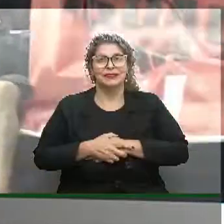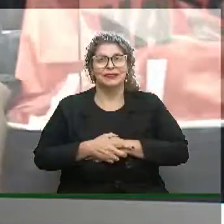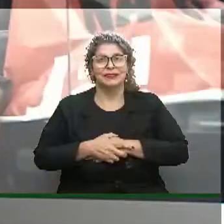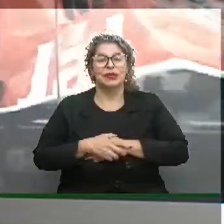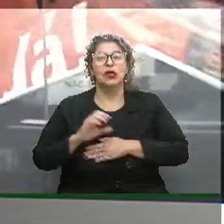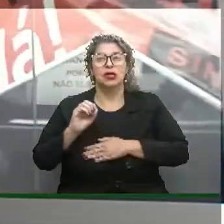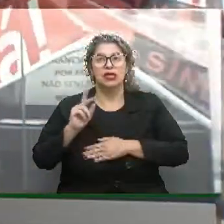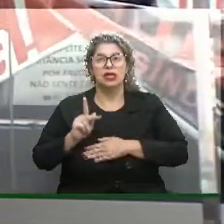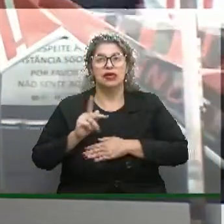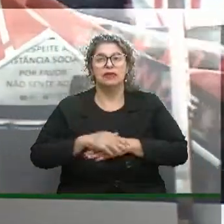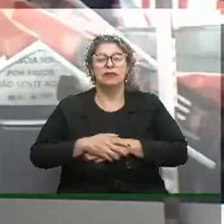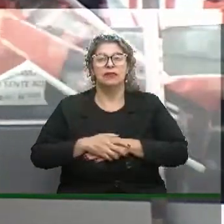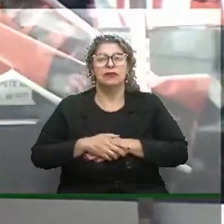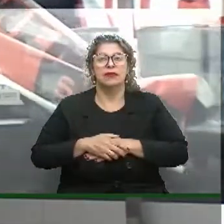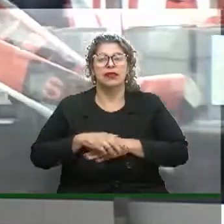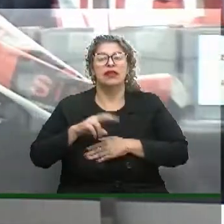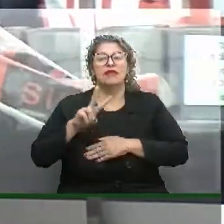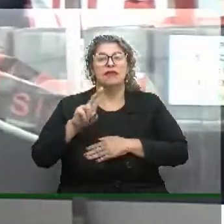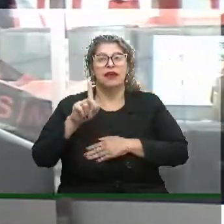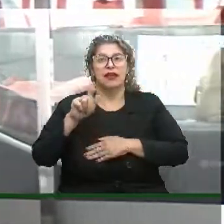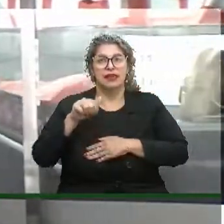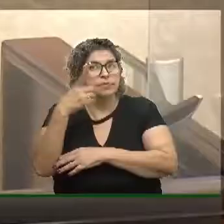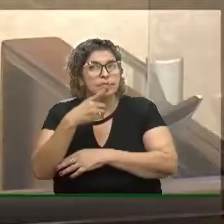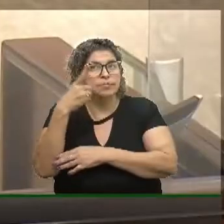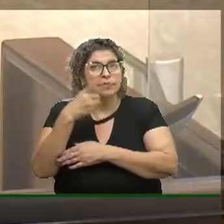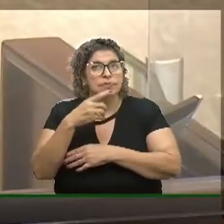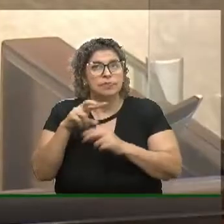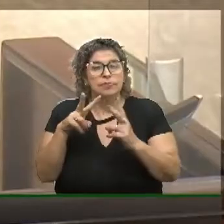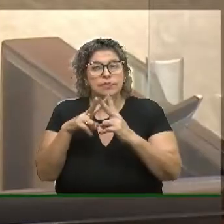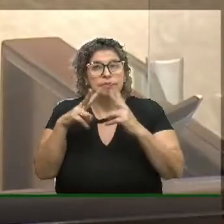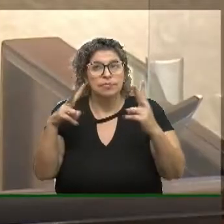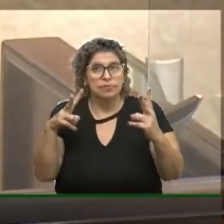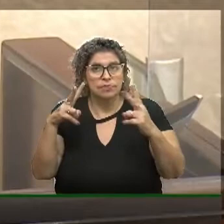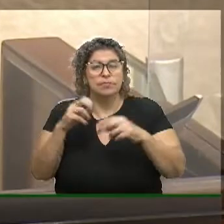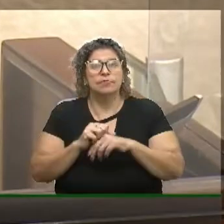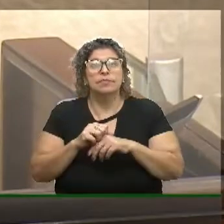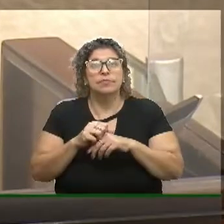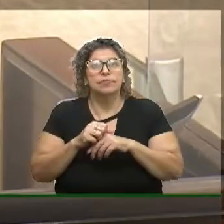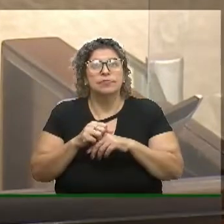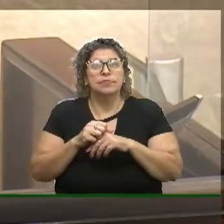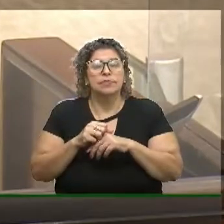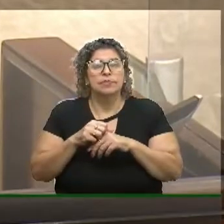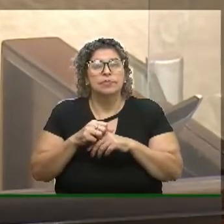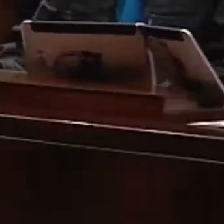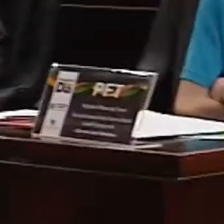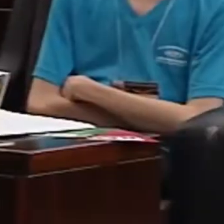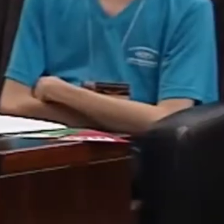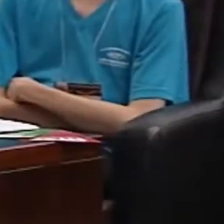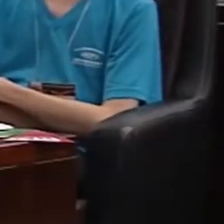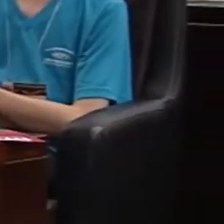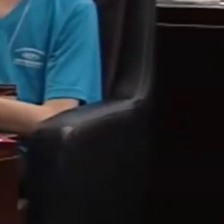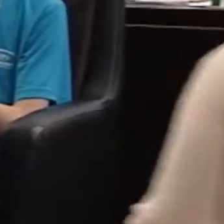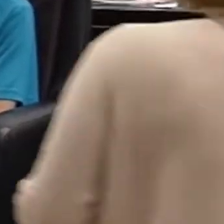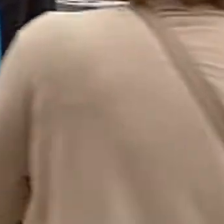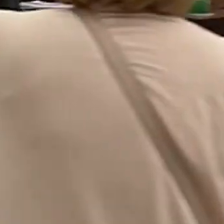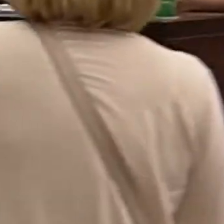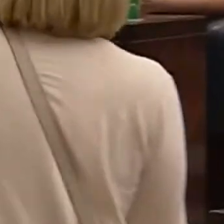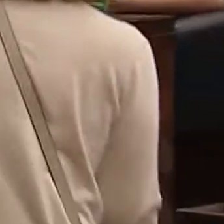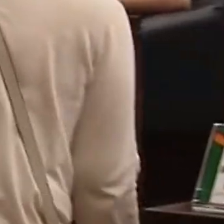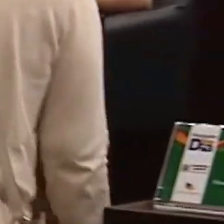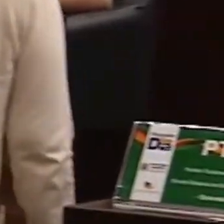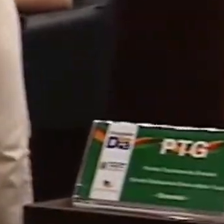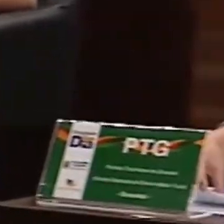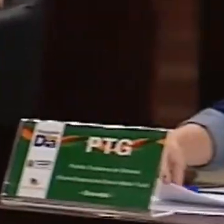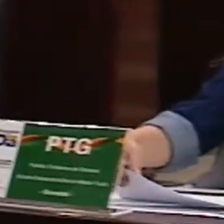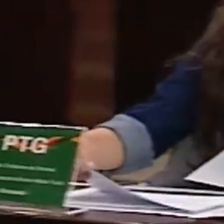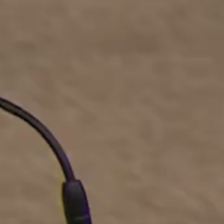momento para dar a palavra a alguma pessoa ou entidade de fora da Assembleia. E o projeto Deputado